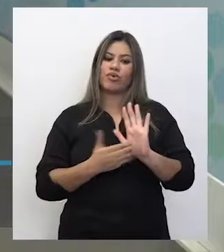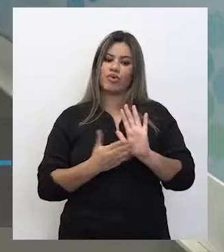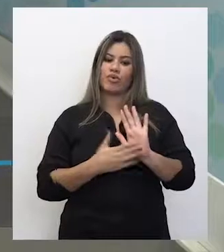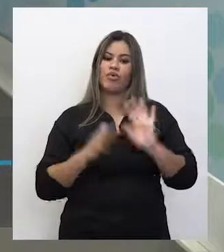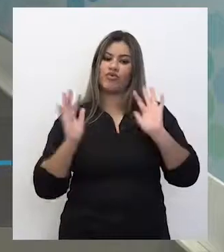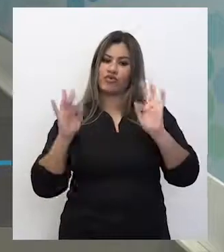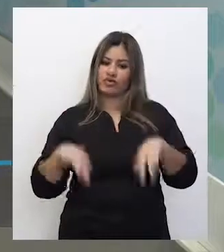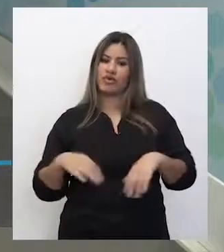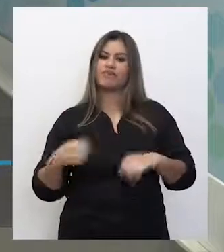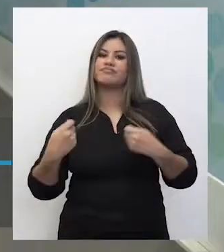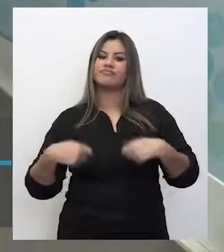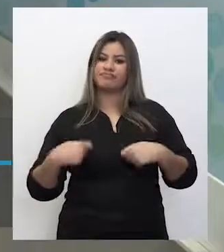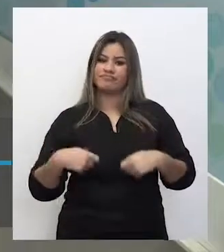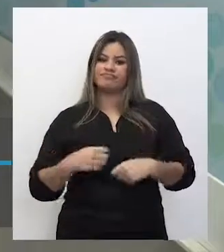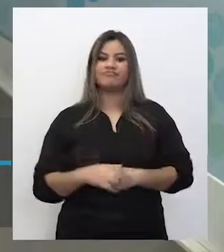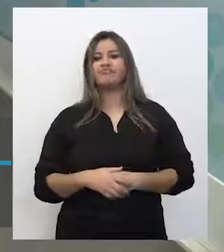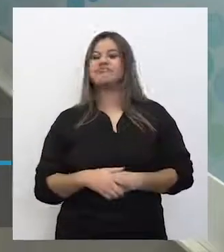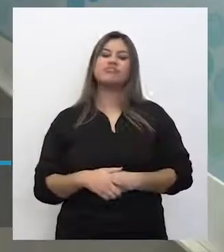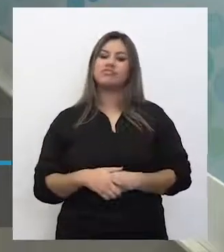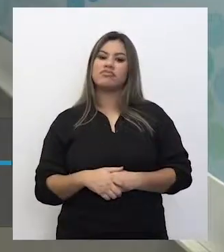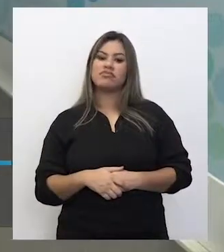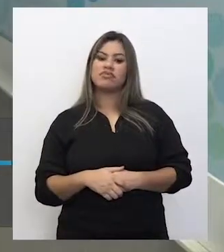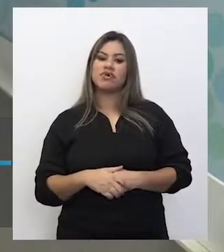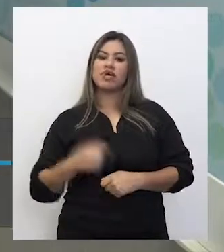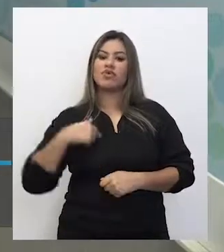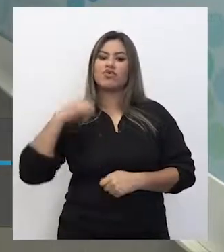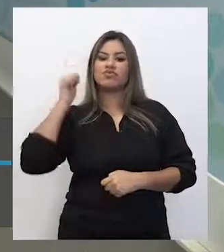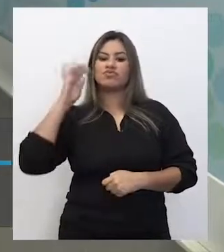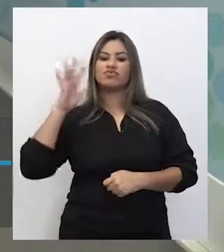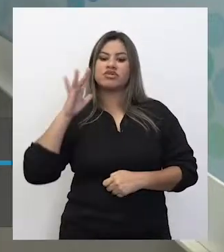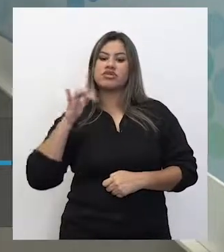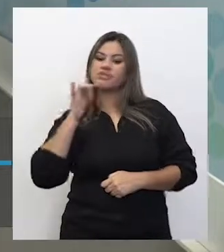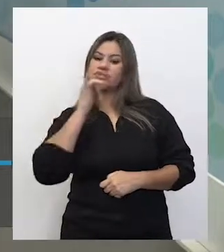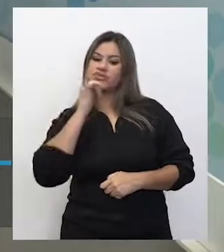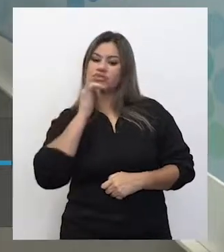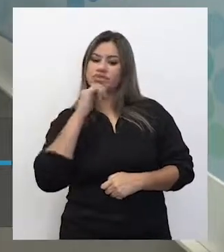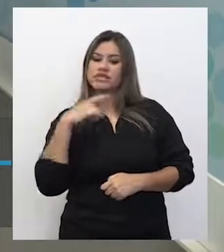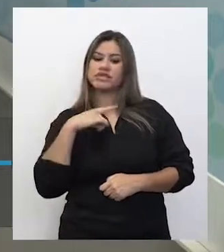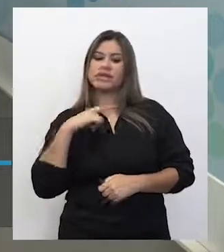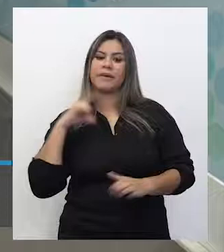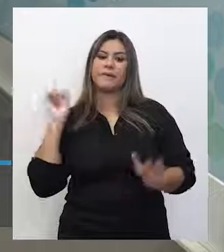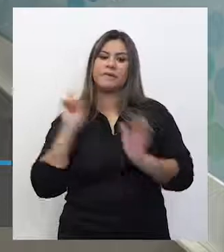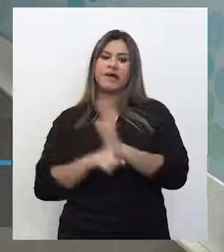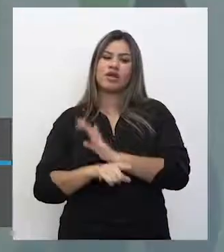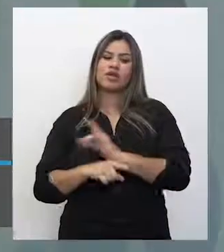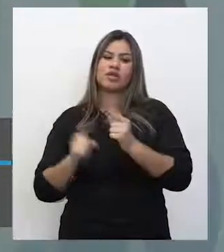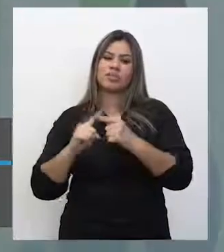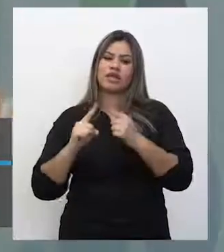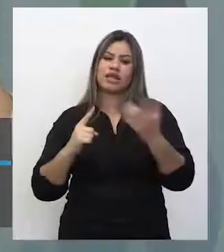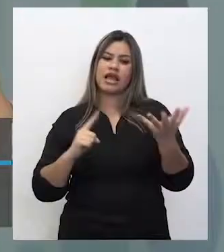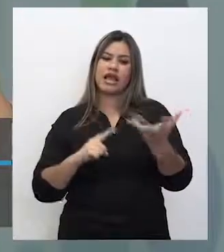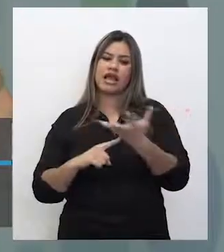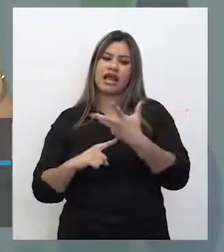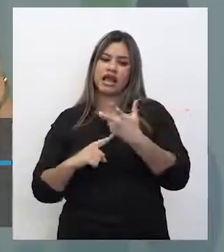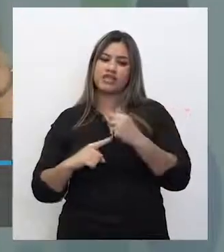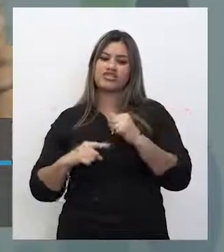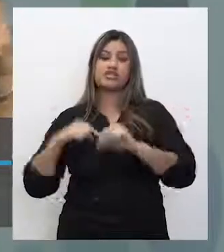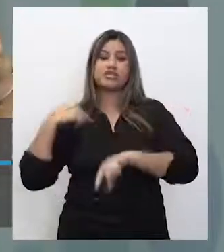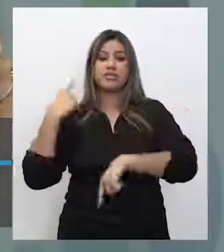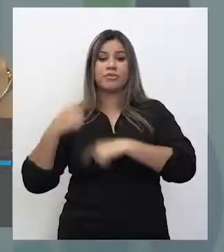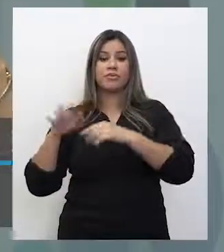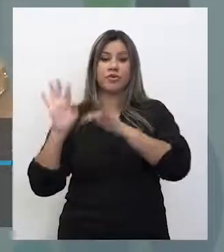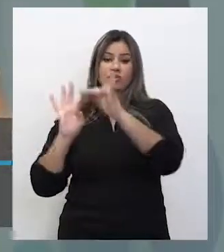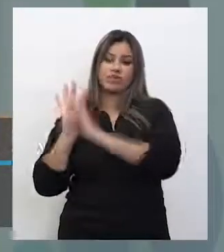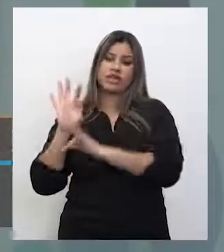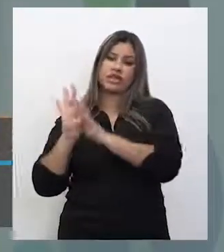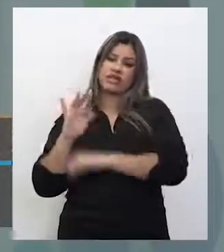final da redação do Enem, né? Que eu tô pensando assim, Ed, sabe quando tem aquela questão que vem uma obra de arte e depois vem um texto de Descartes,